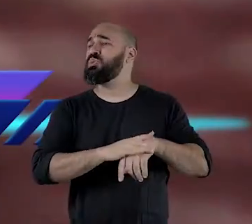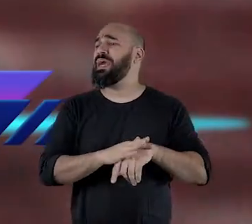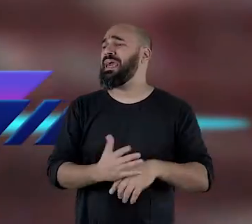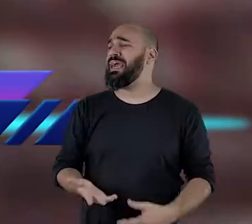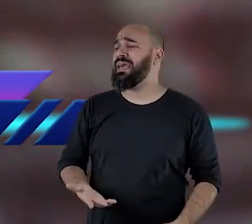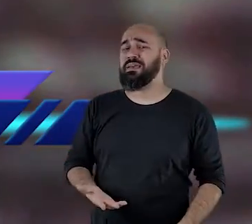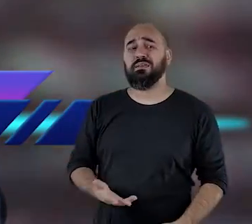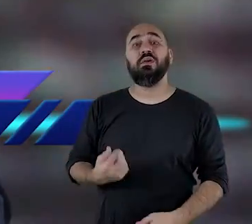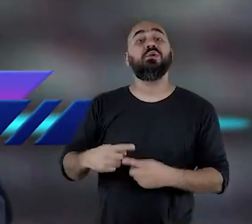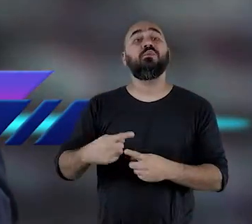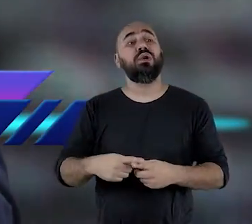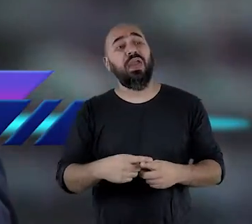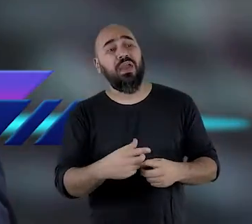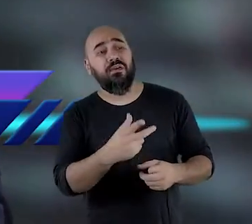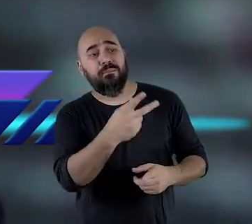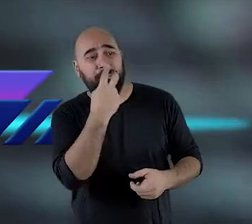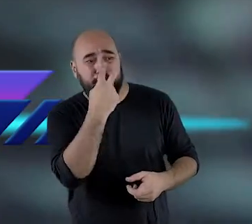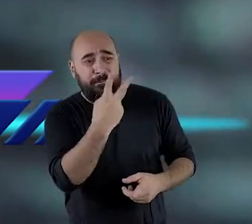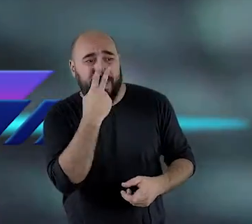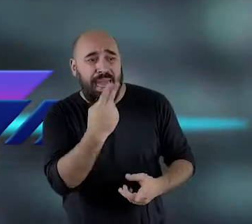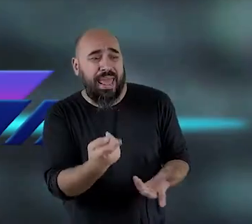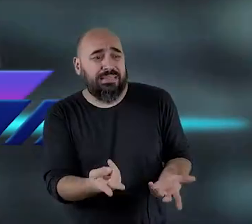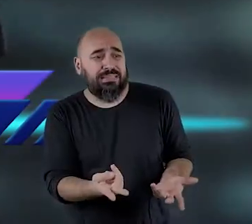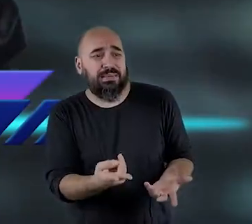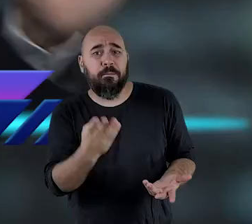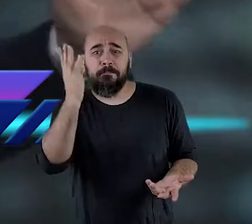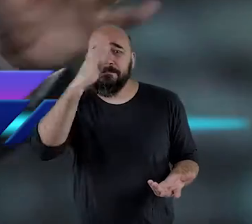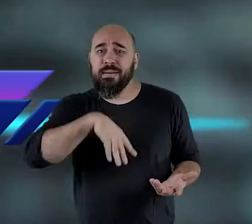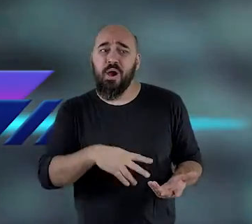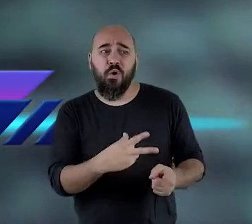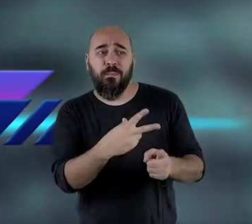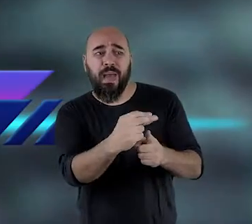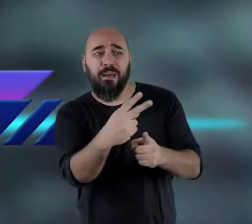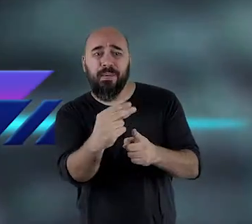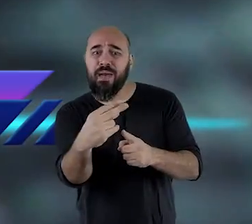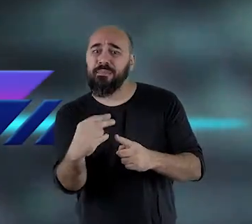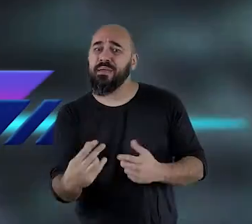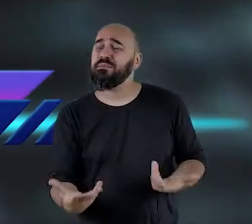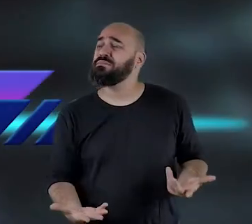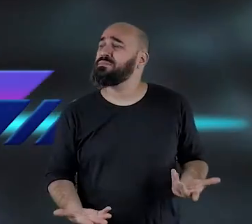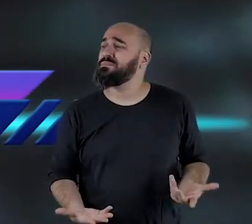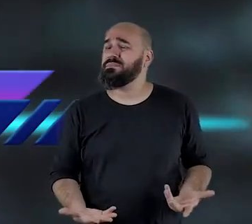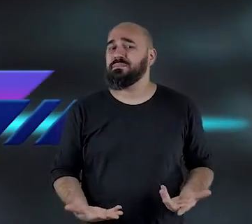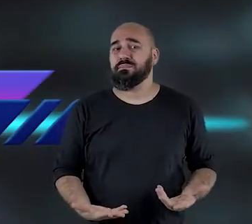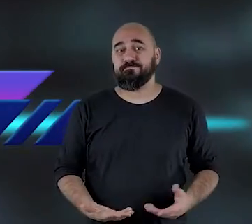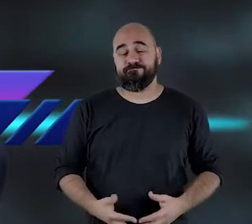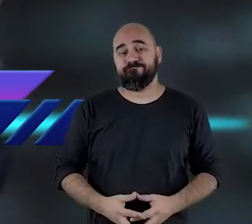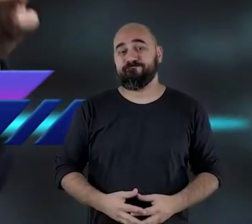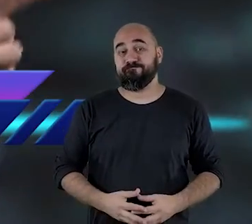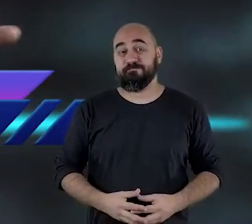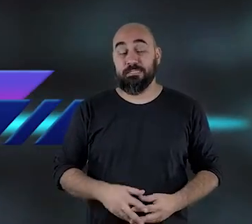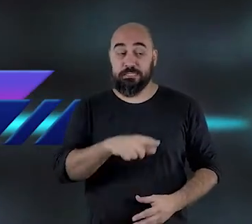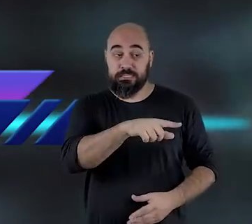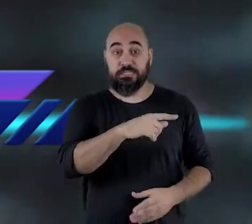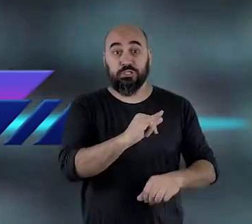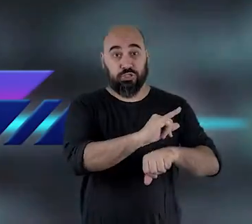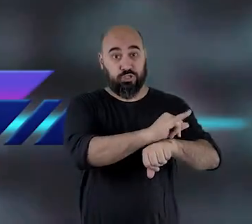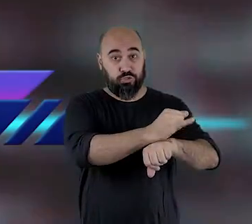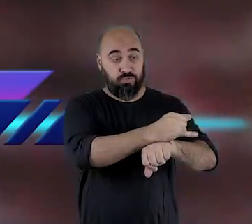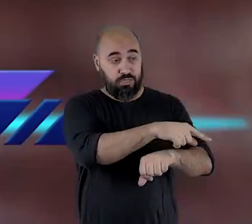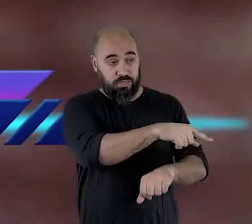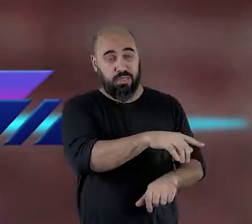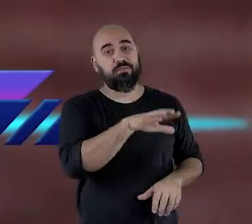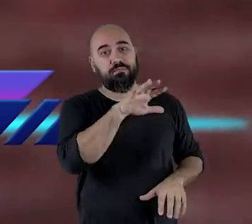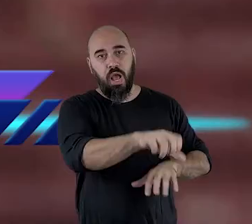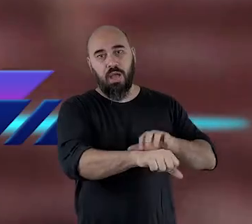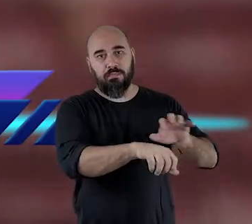o bem? Jerusalém está em ruínas e o povo está sendo levado para o